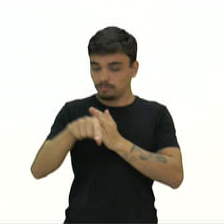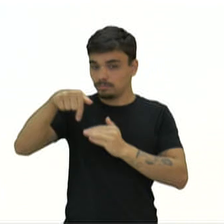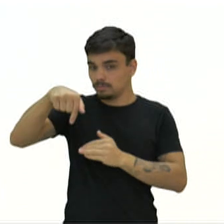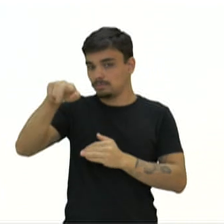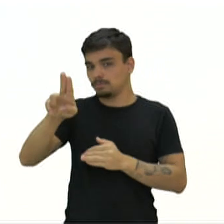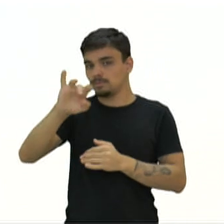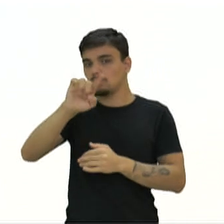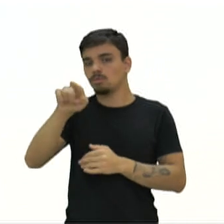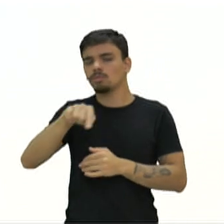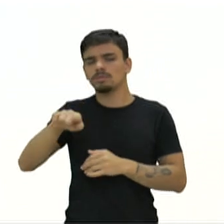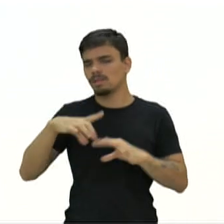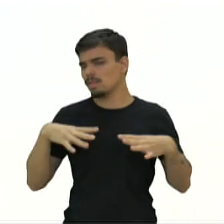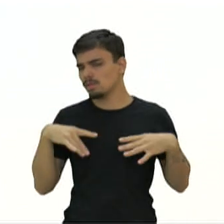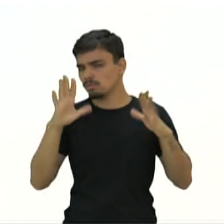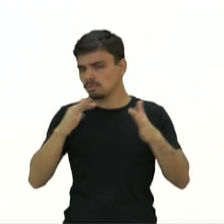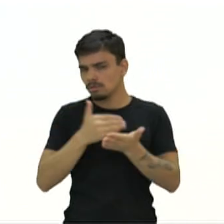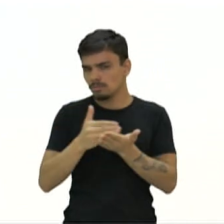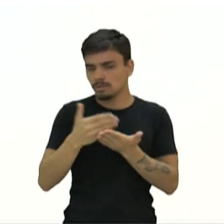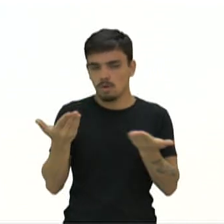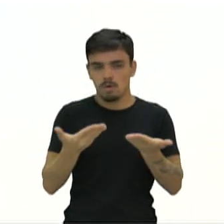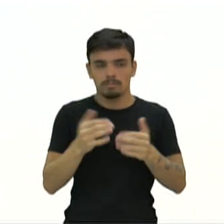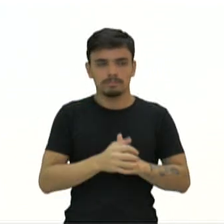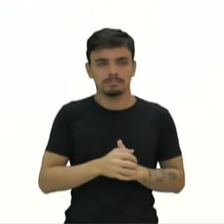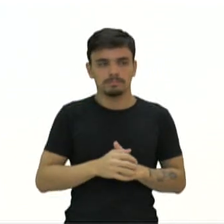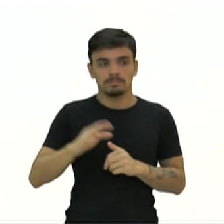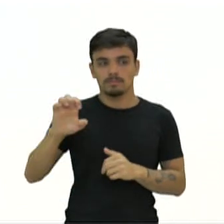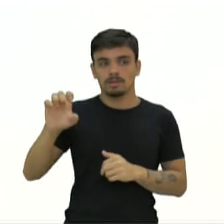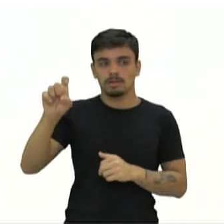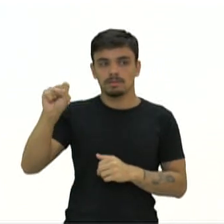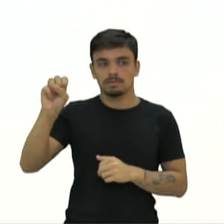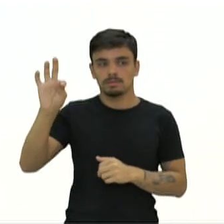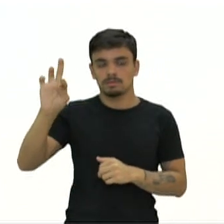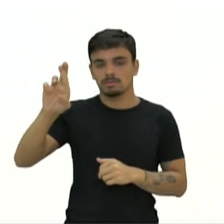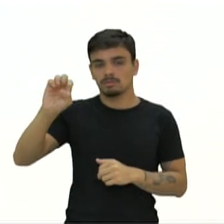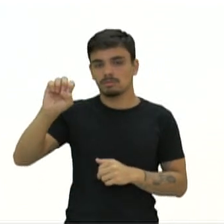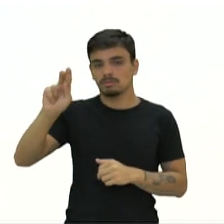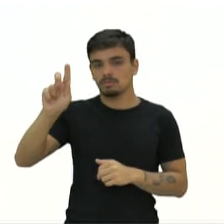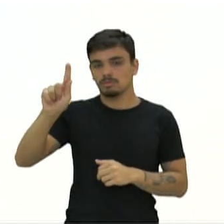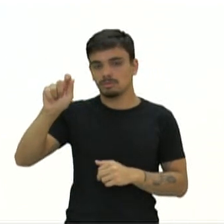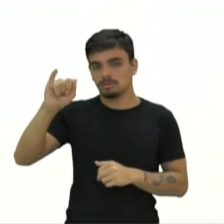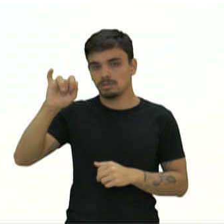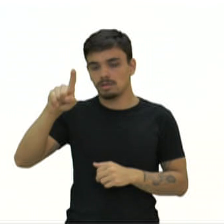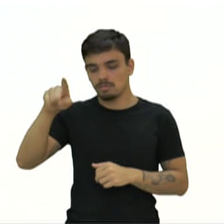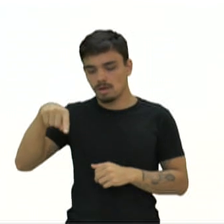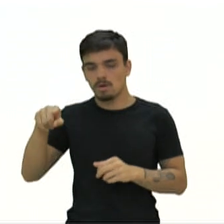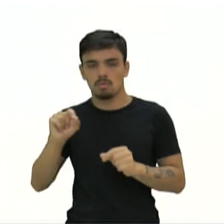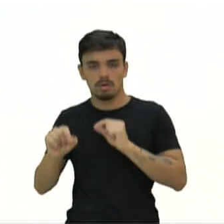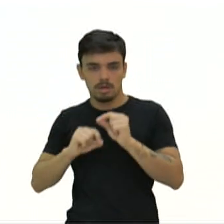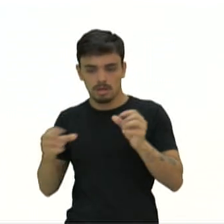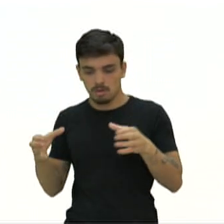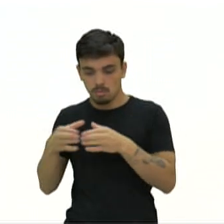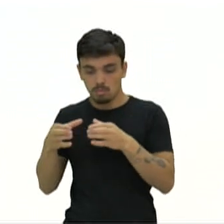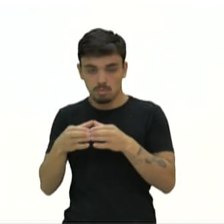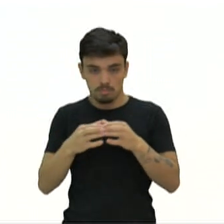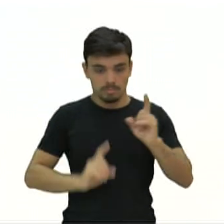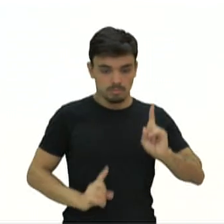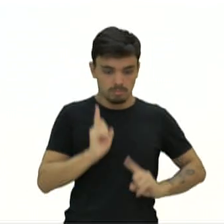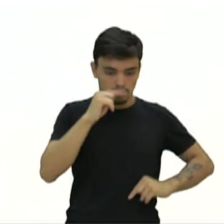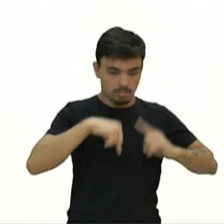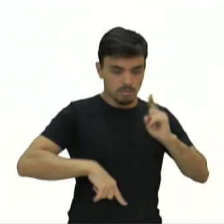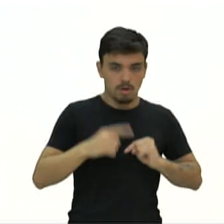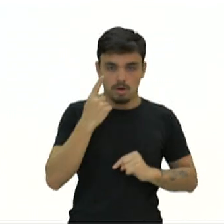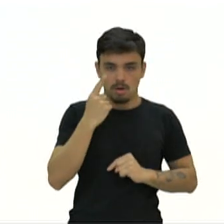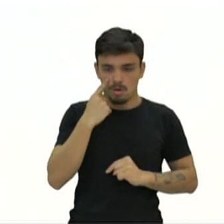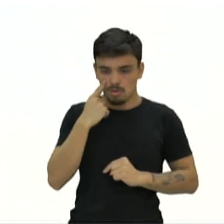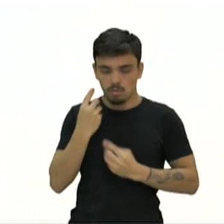gente comentou agora. Estrogênio é um termo utilizado em referência a um grupo de hormônios. Analise os hormônios pertencentes a